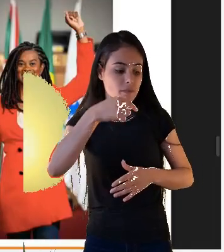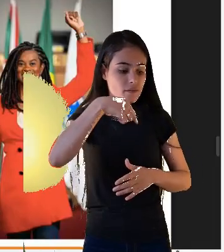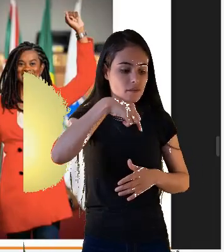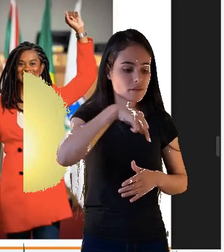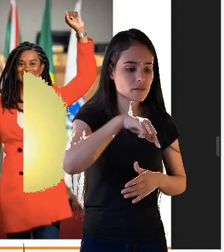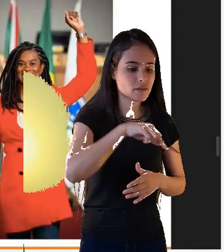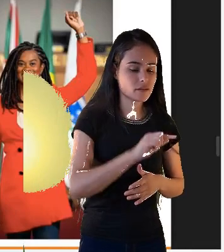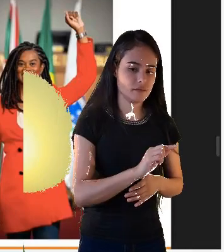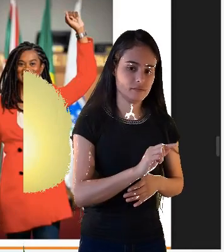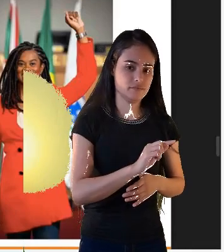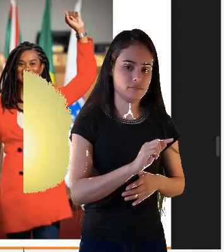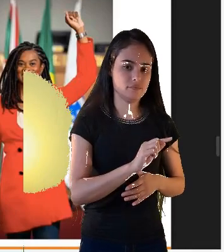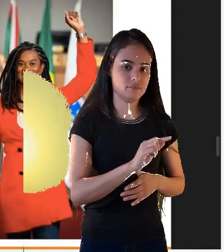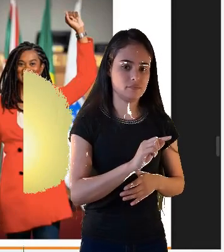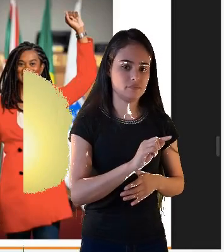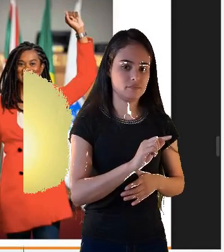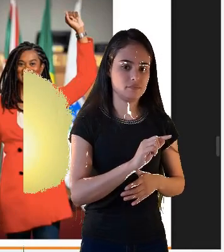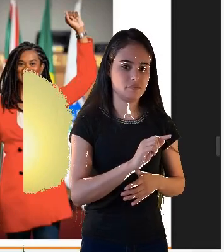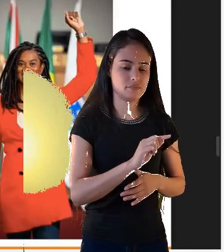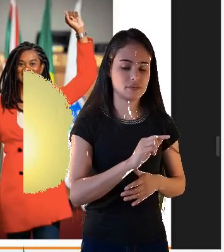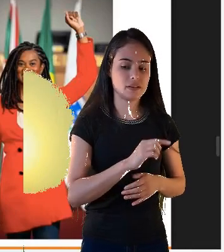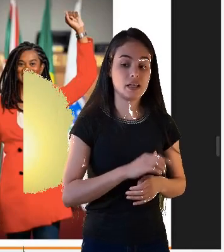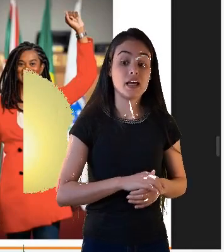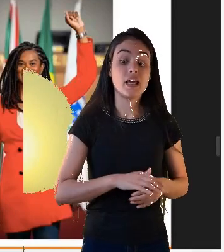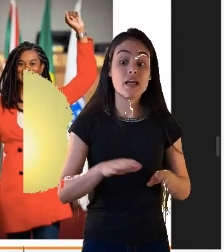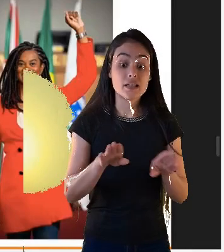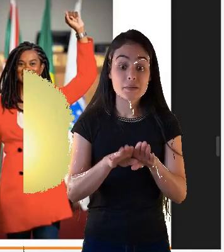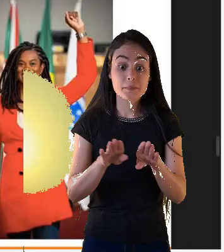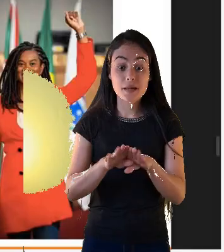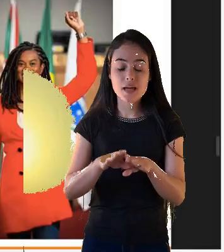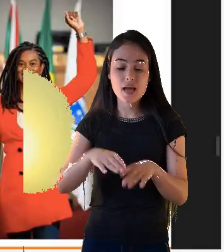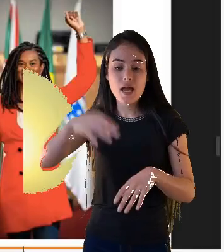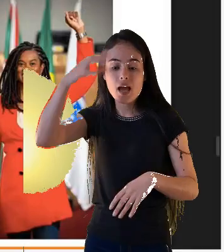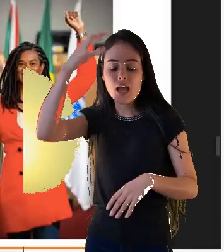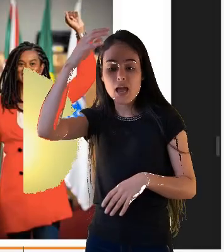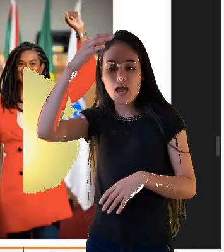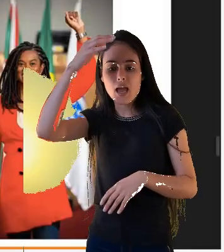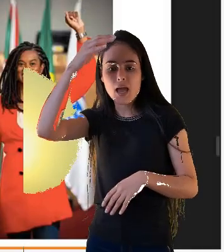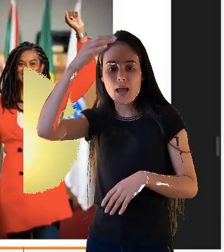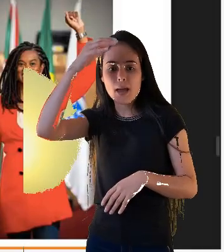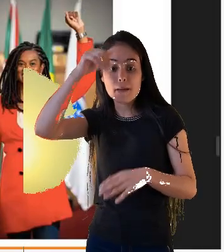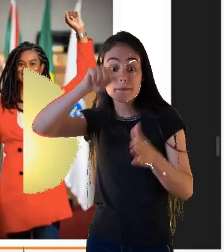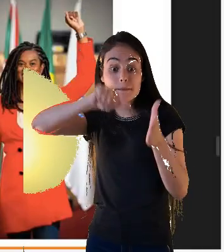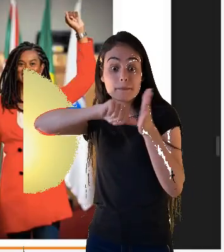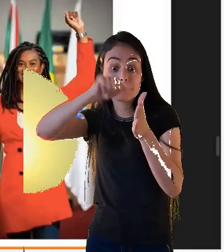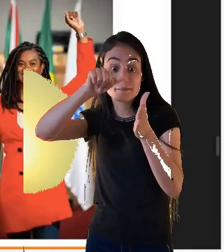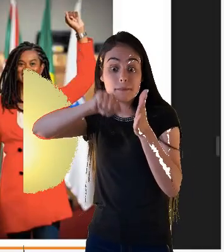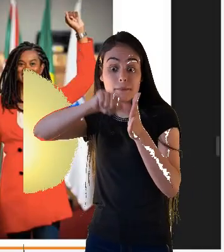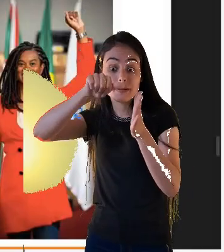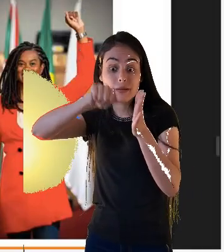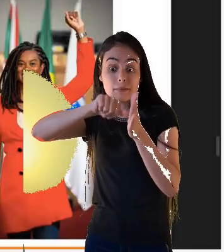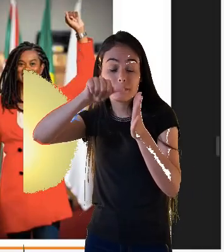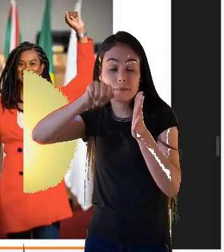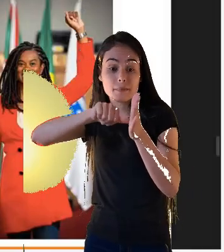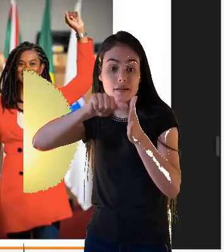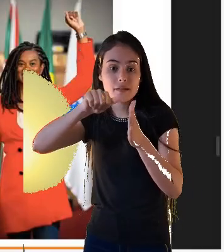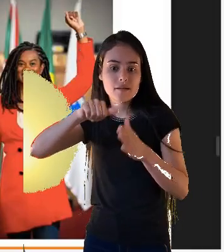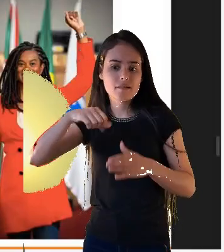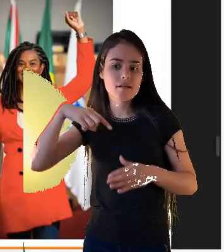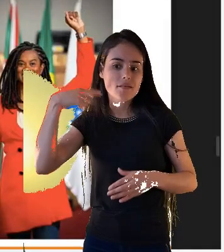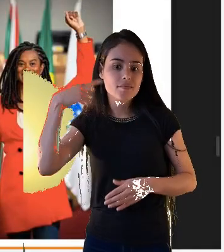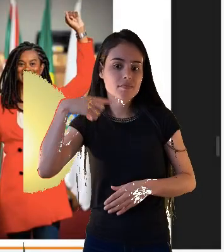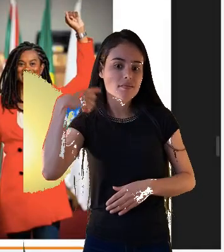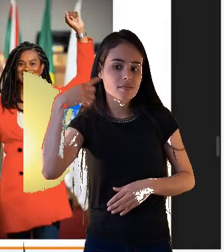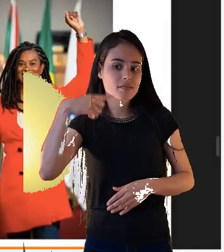ela foi a primeira vereadora negra de Curitiba em 2020 e foi a primeira deputada federal negra do Paraná